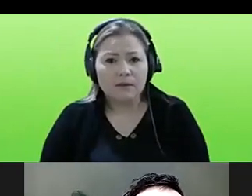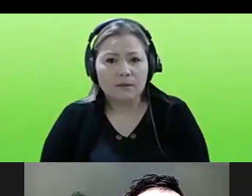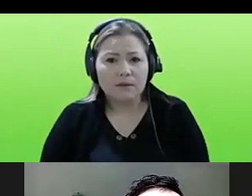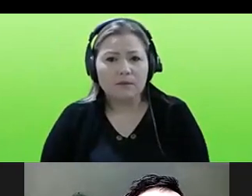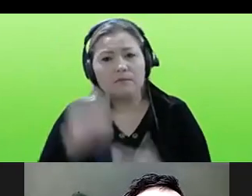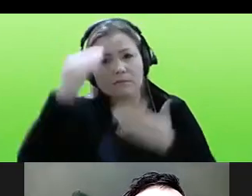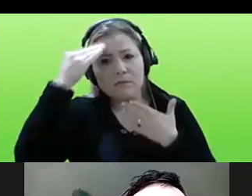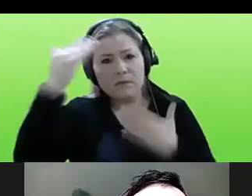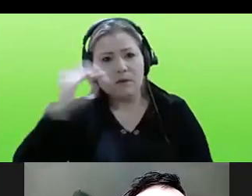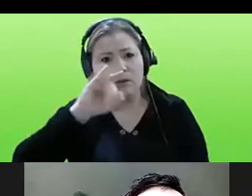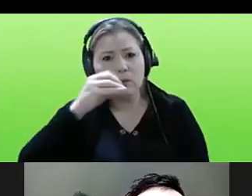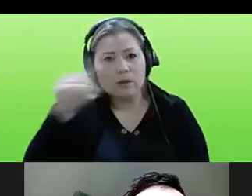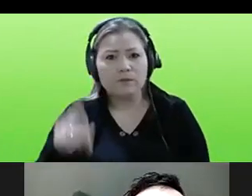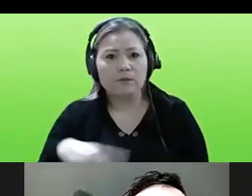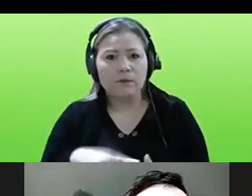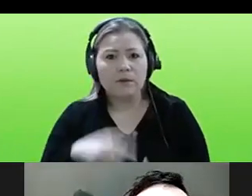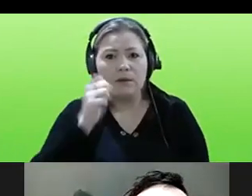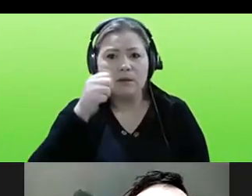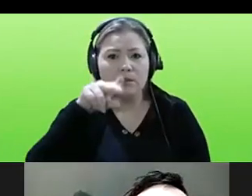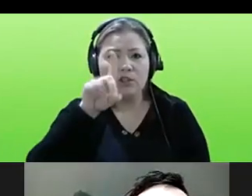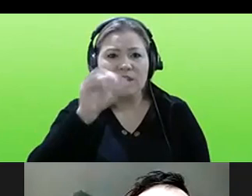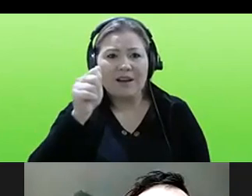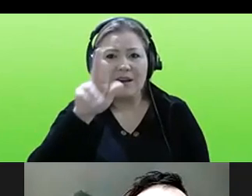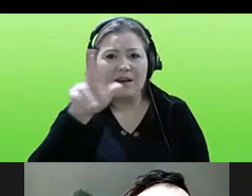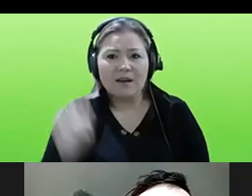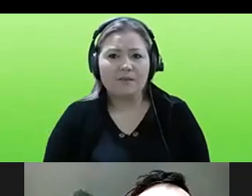Obrigado, João. Andiara.